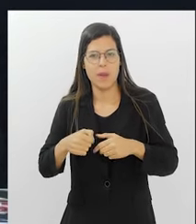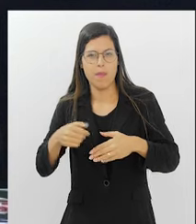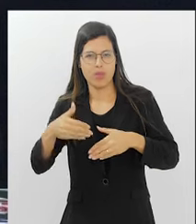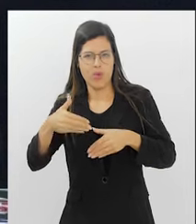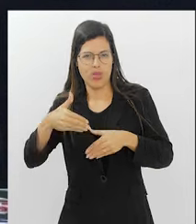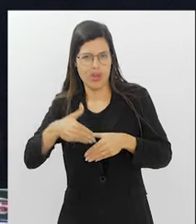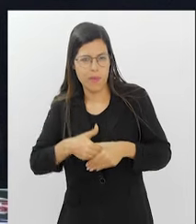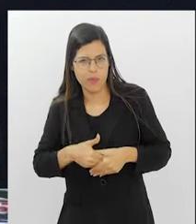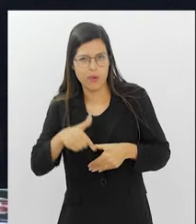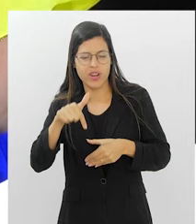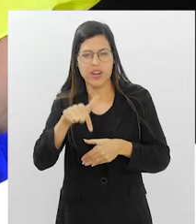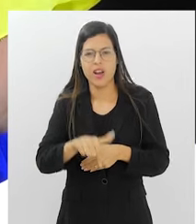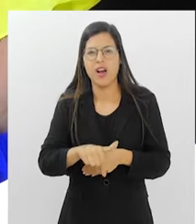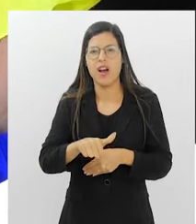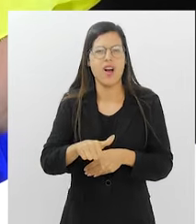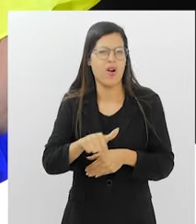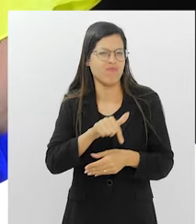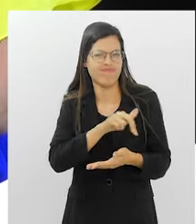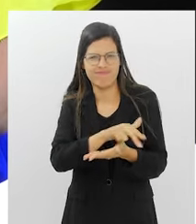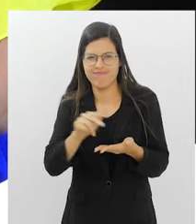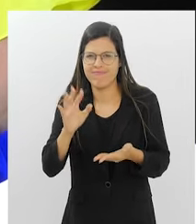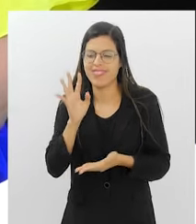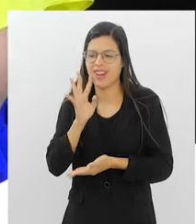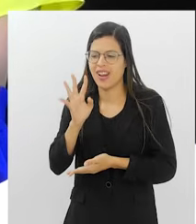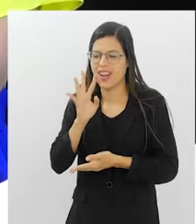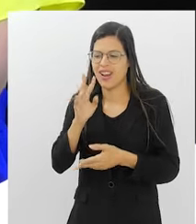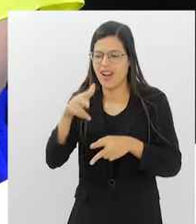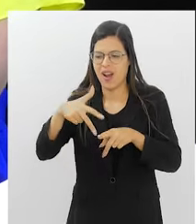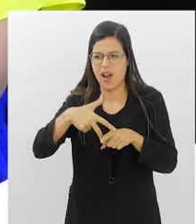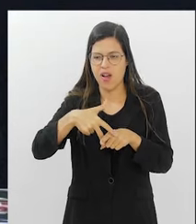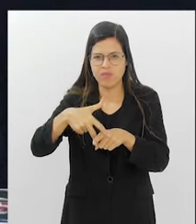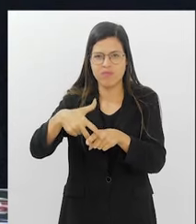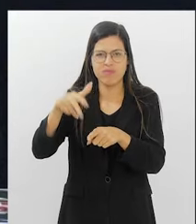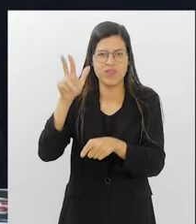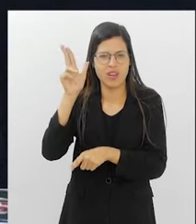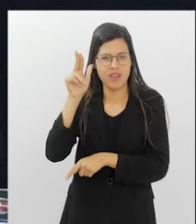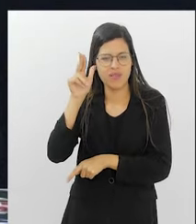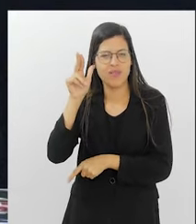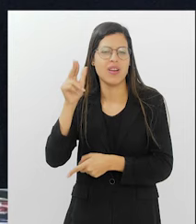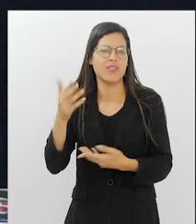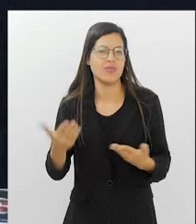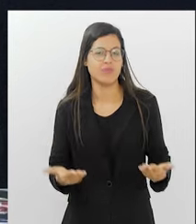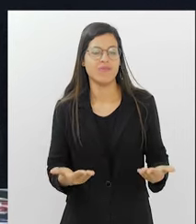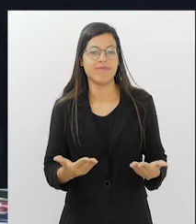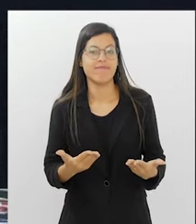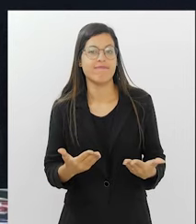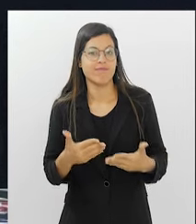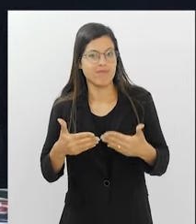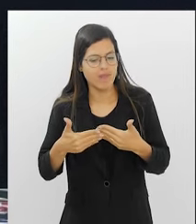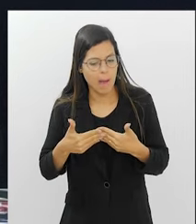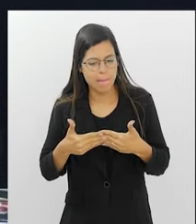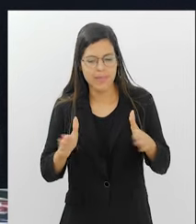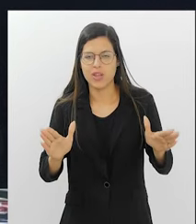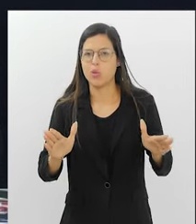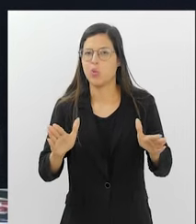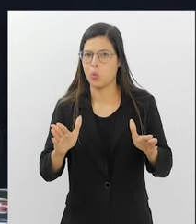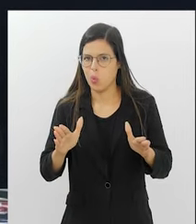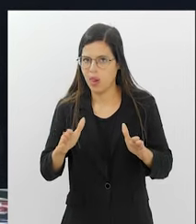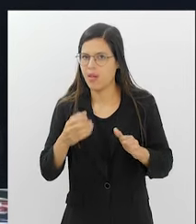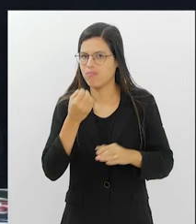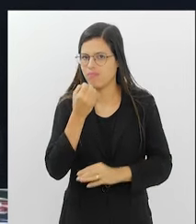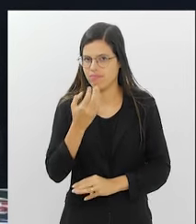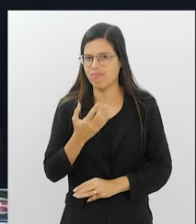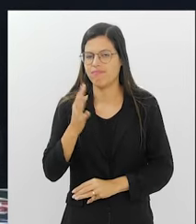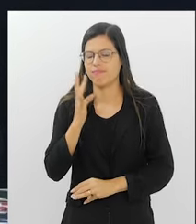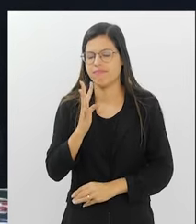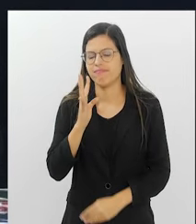napoleões em cima de cavalinhos de pau essas co legal não existia o elemento alegórico n aham então foi assim uma abertura também